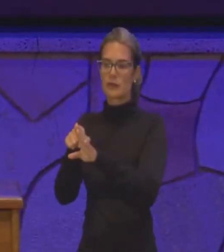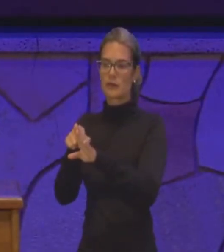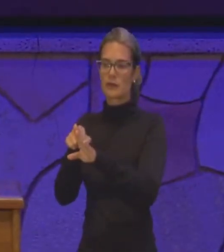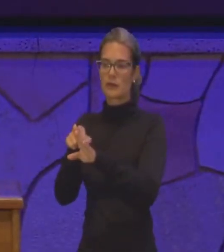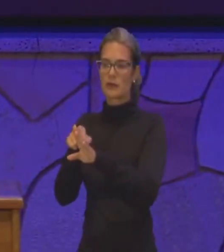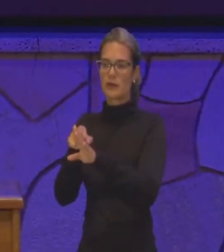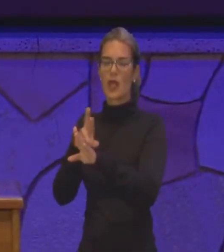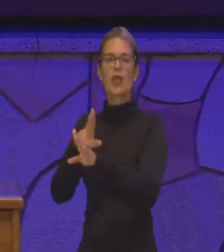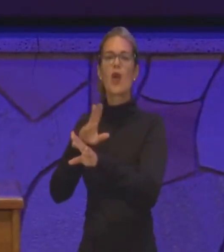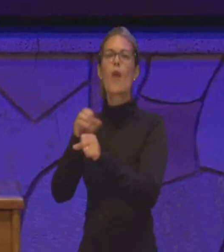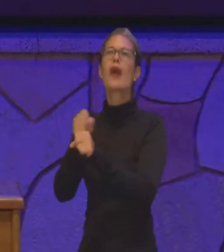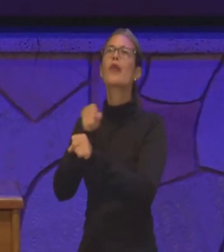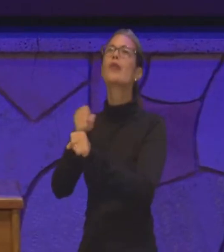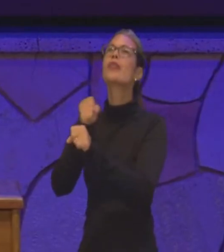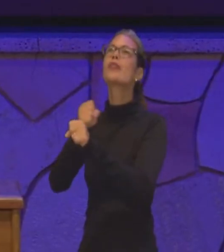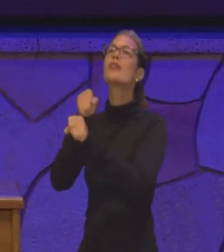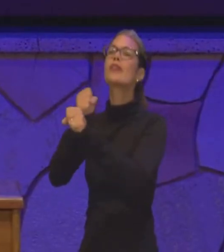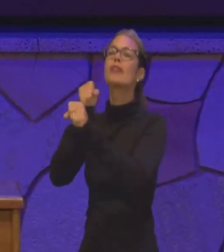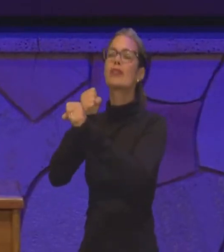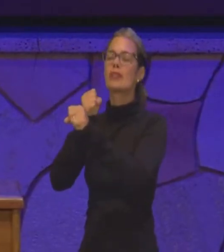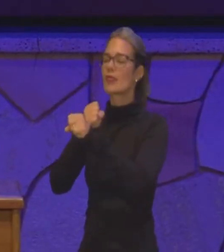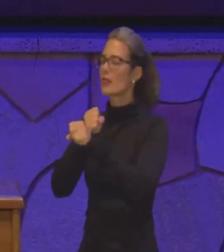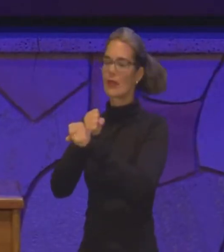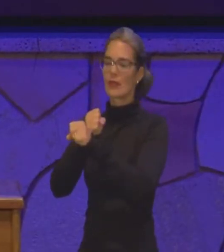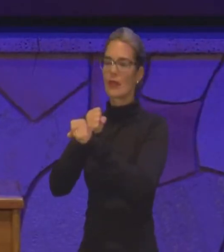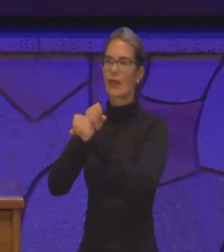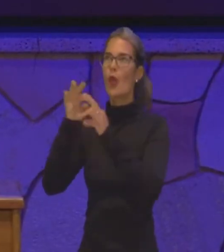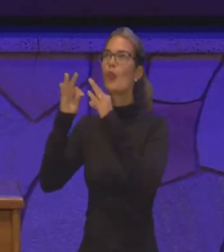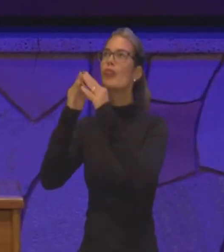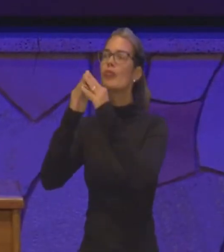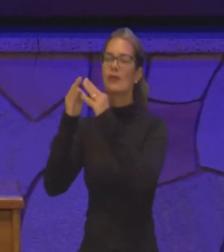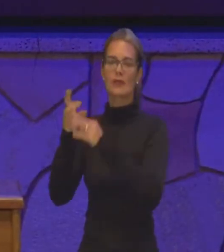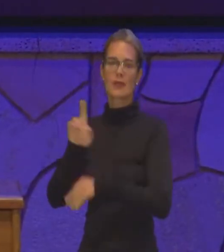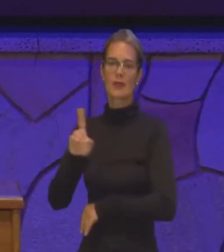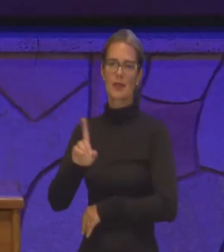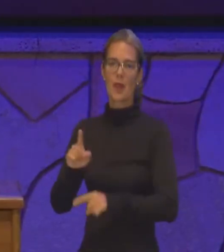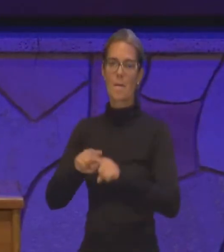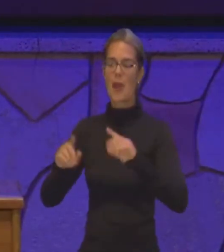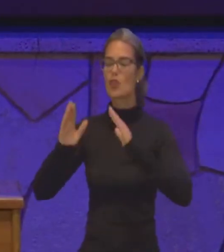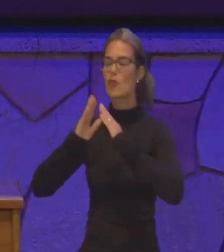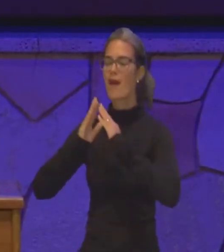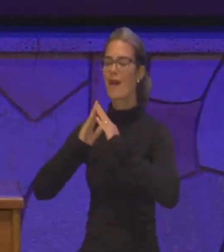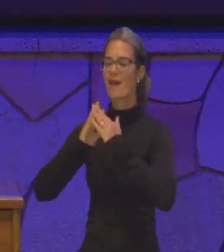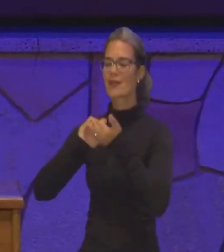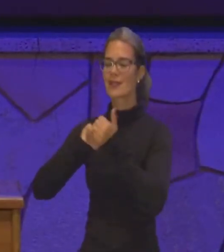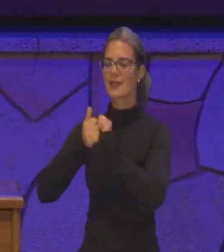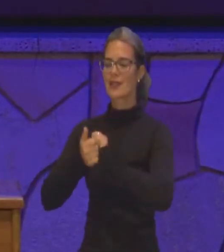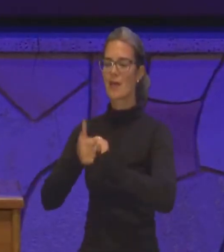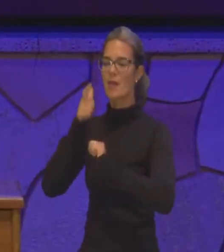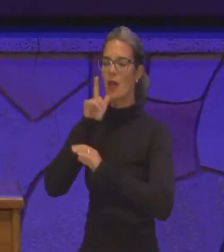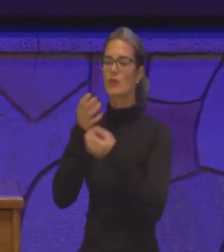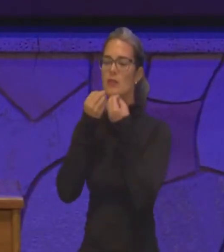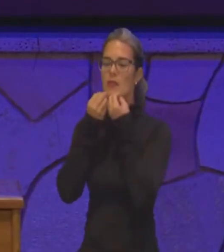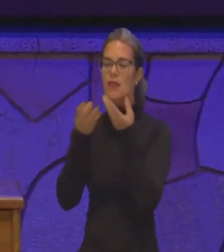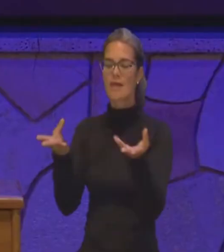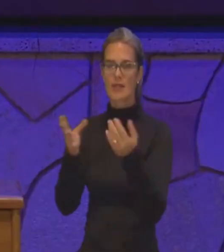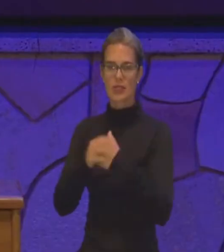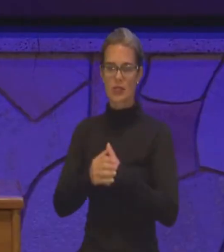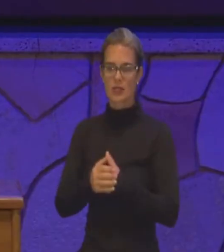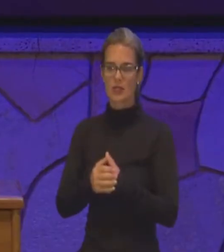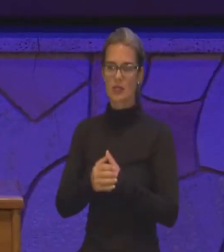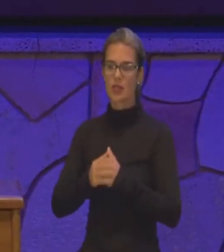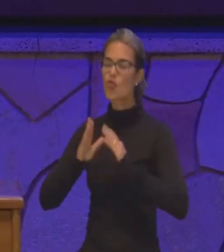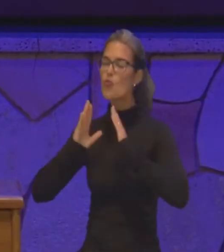templo construído. Era uma casa que foi adaptada para que o Evangelho pudesse ser pregado. Em